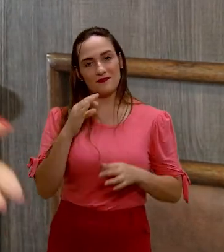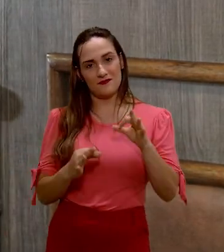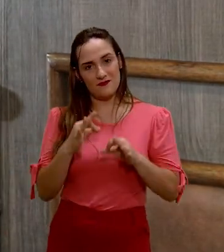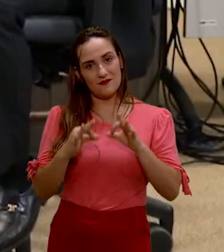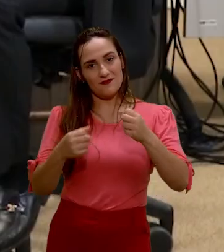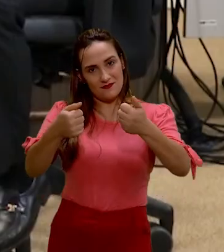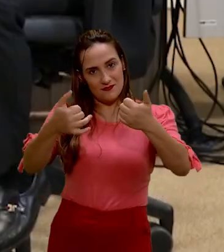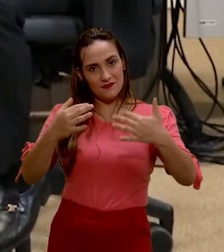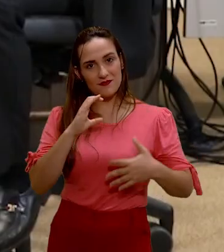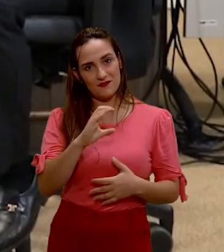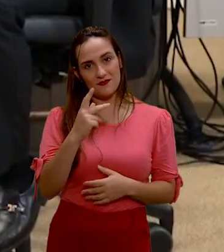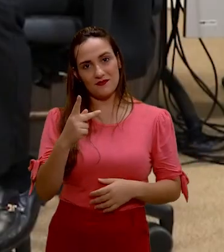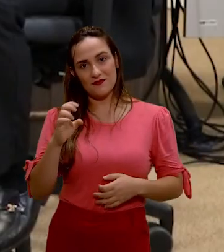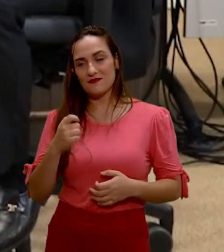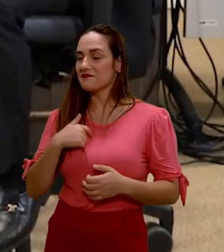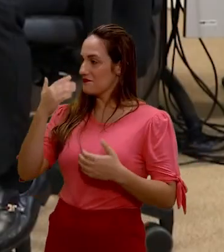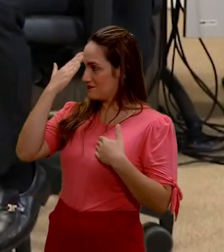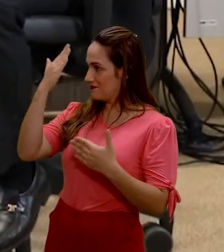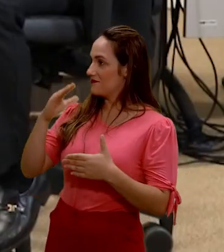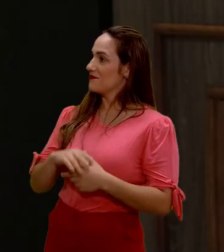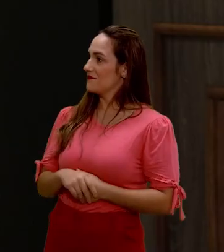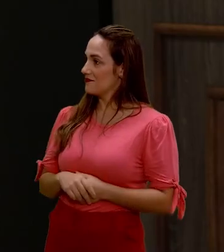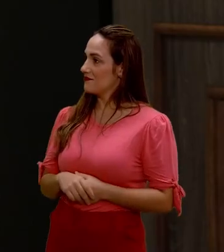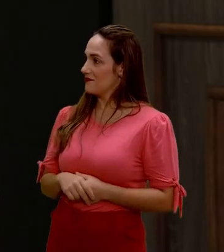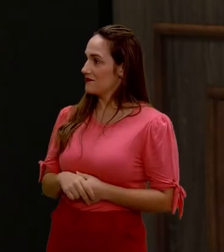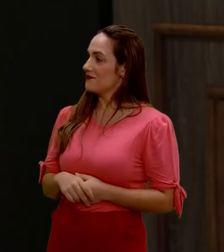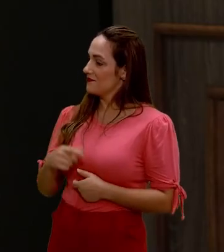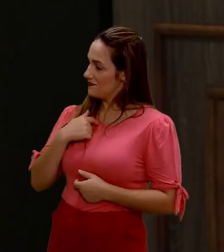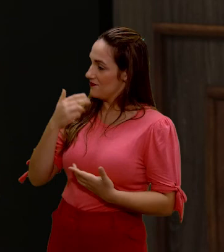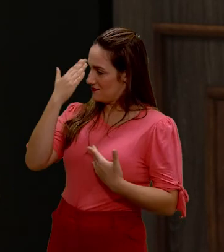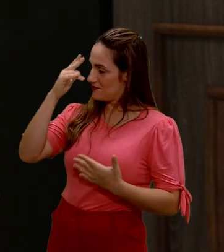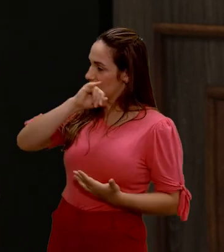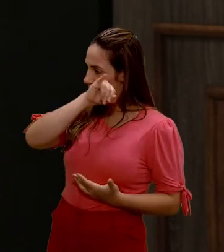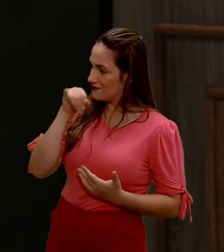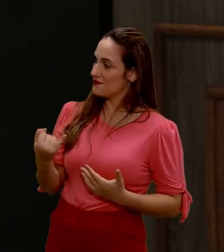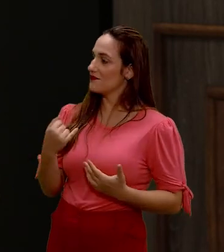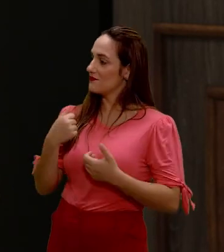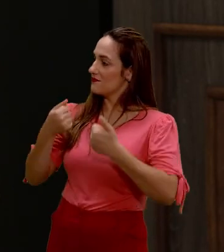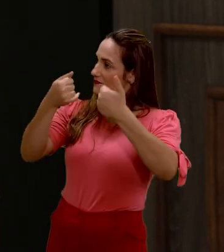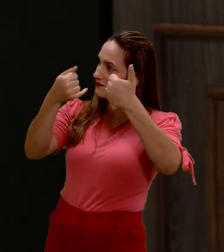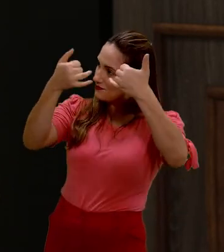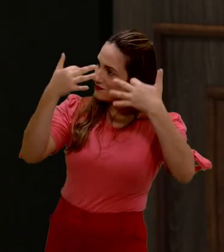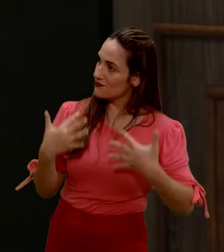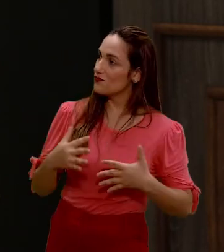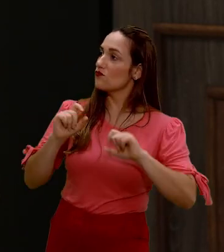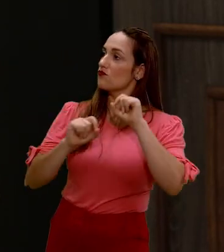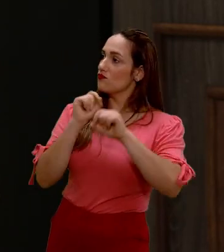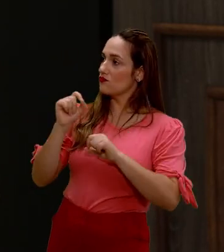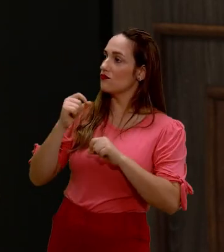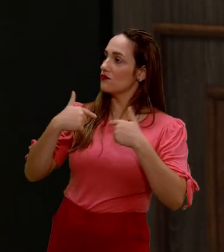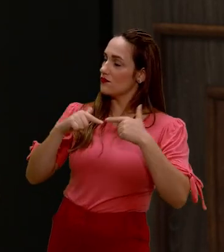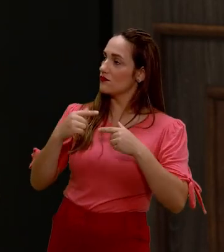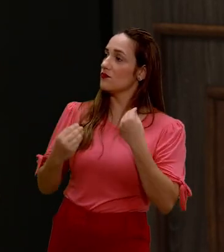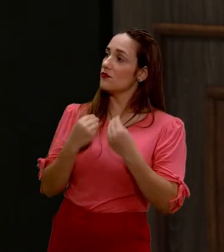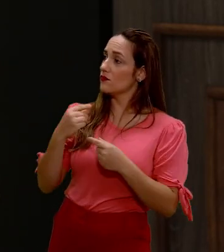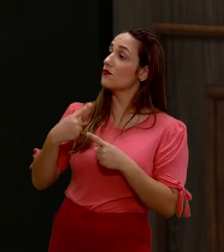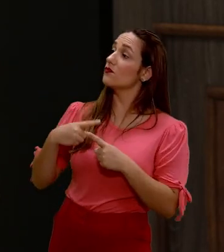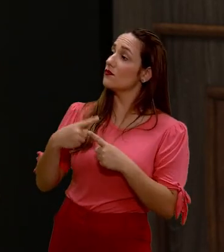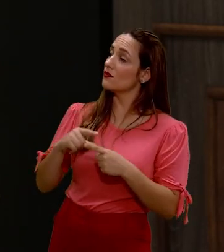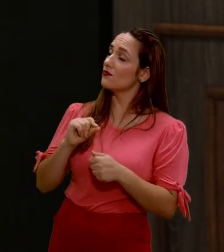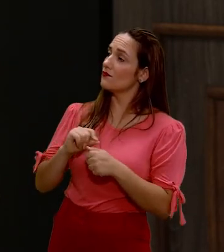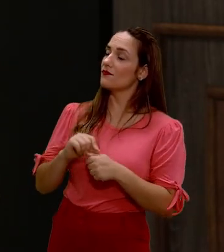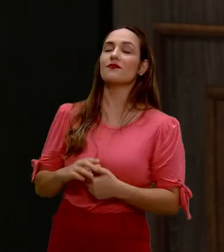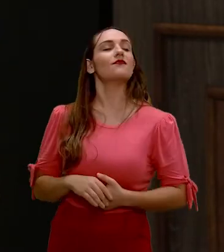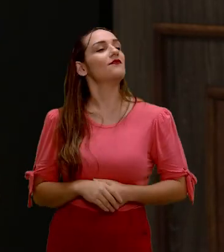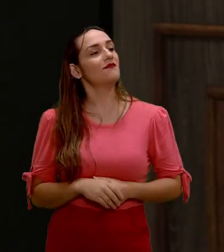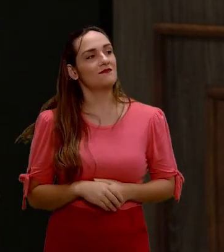para o mérito da questão de hoje. Obrigado, foi eu pela oportunidade de mostrar o que é que a gente faz e